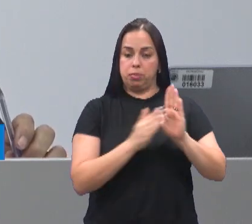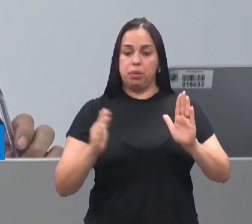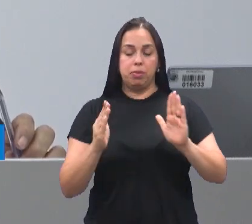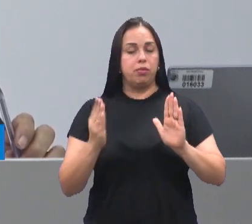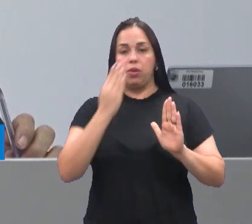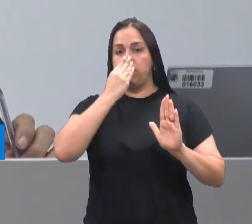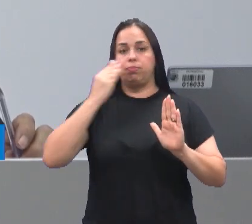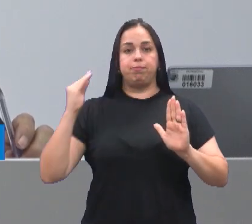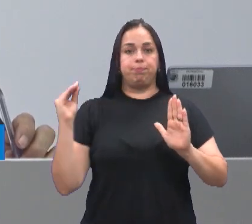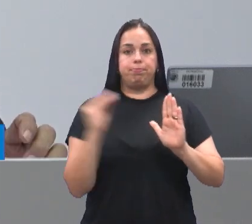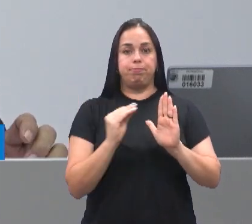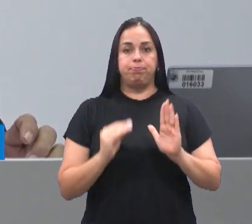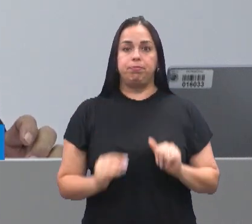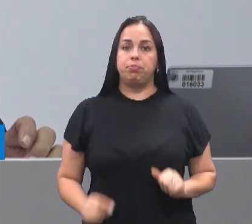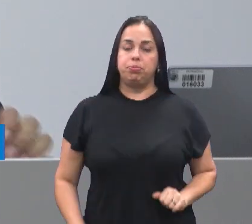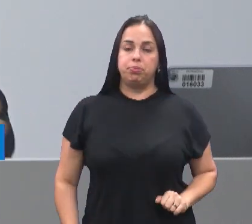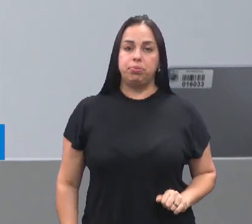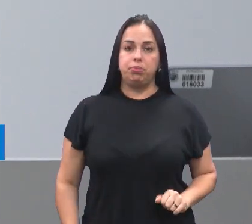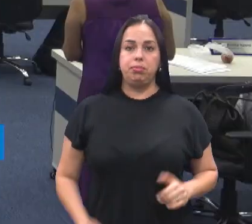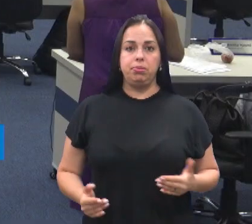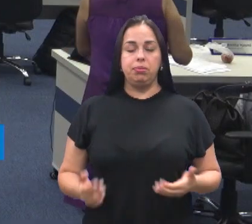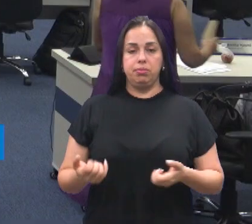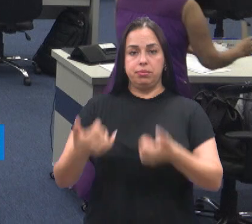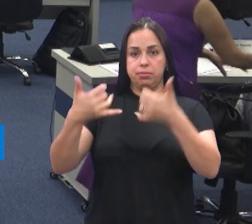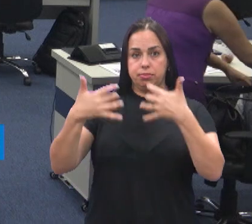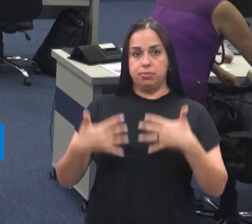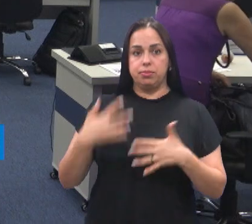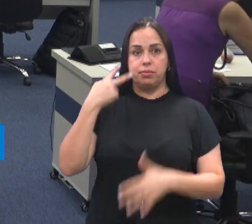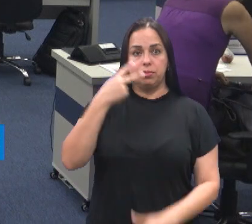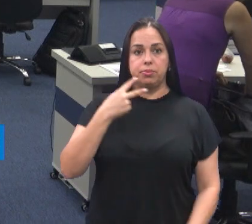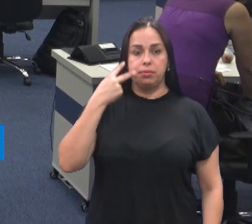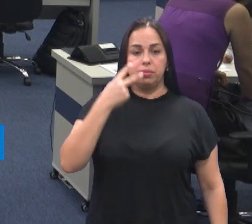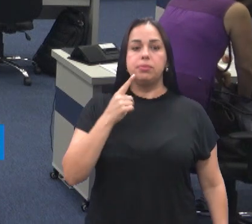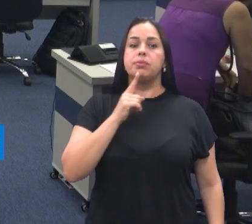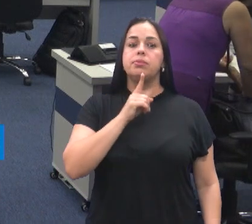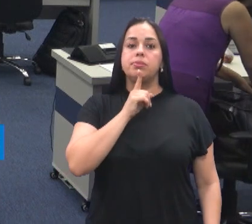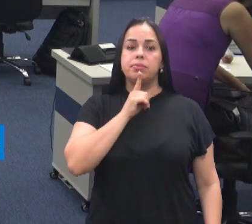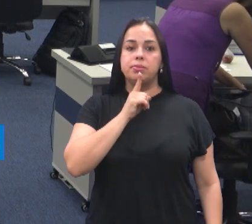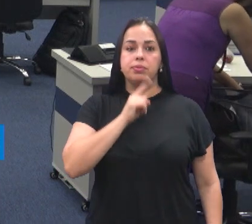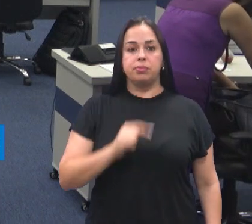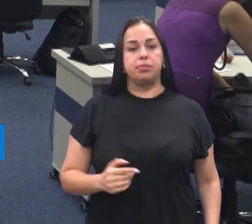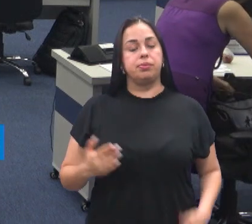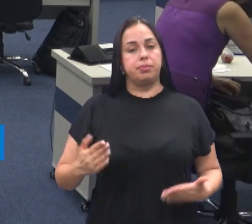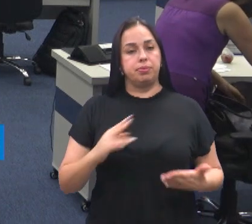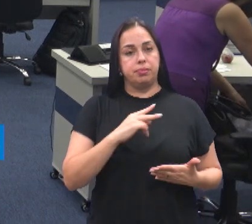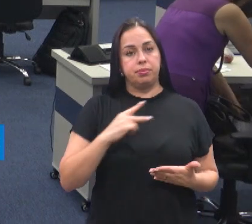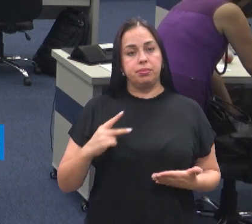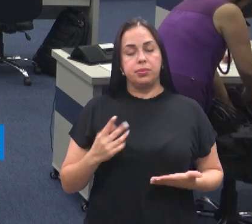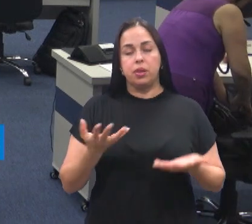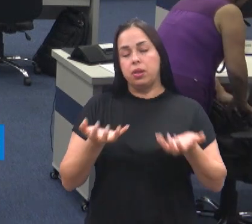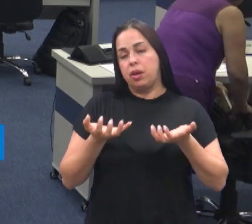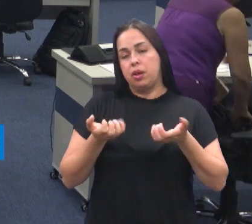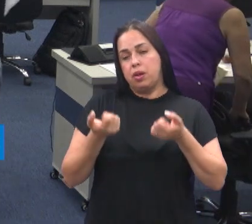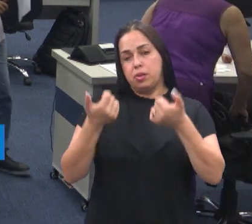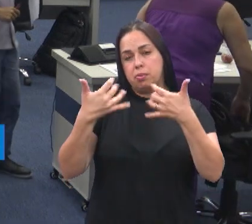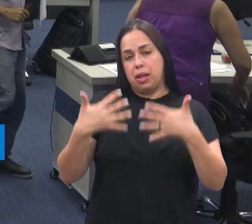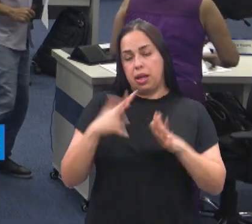rejeitado. Justificativa de votação, o vereador Sérgio Camargo. Senhor presidente, eu só queria esclarecer, essa emenda que eu coloquei no